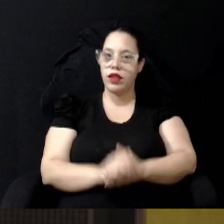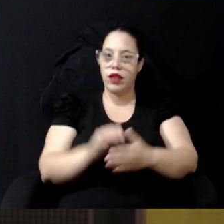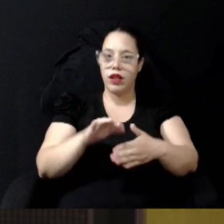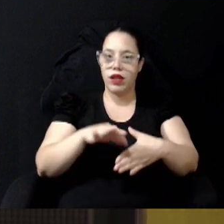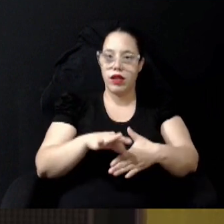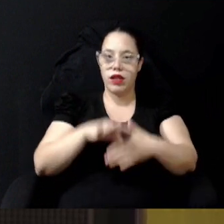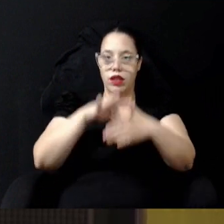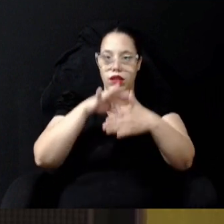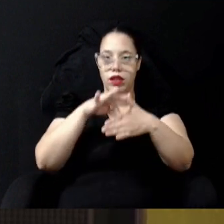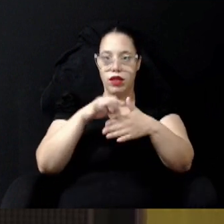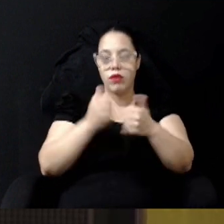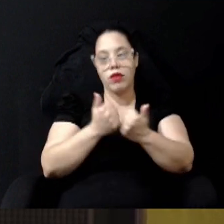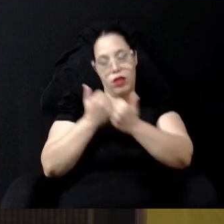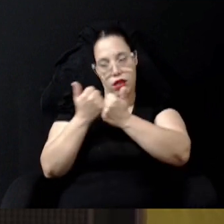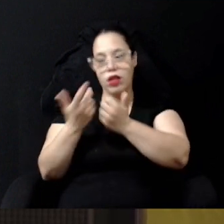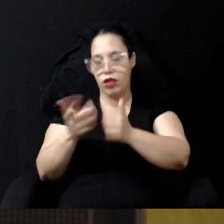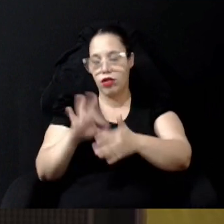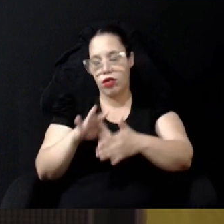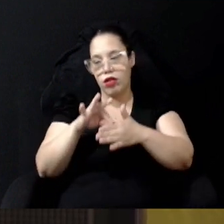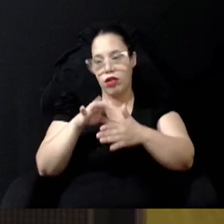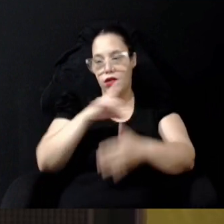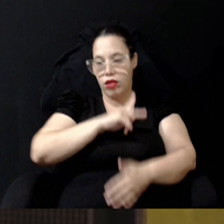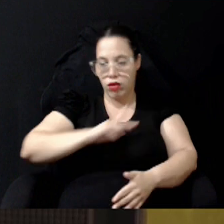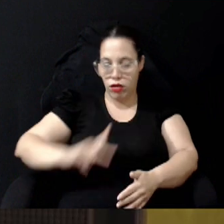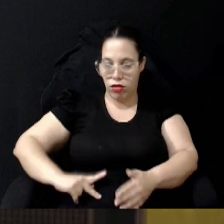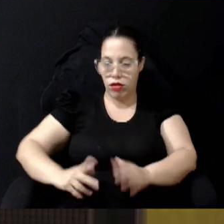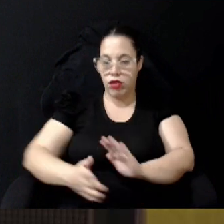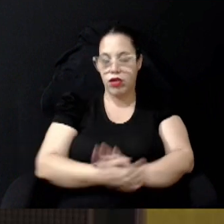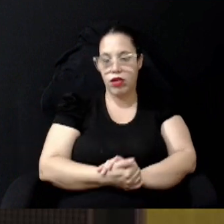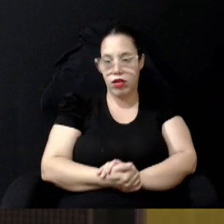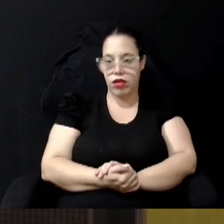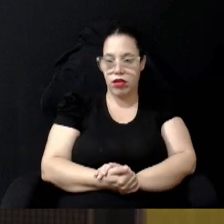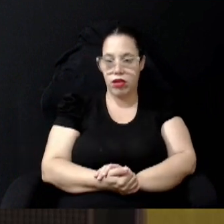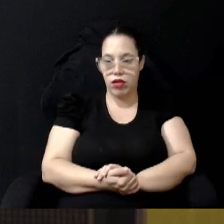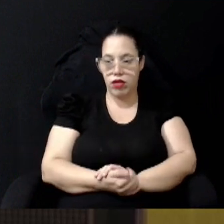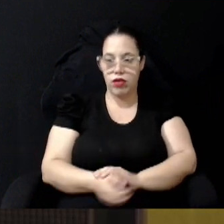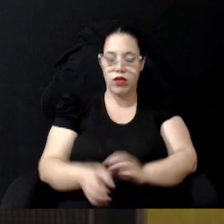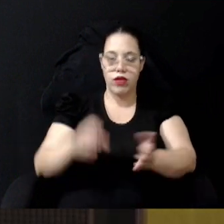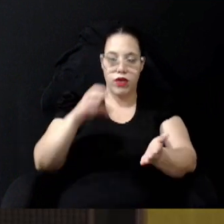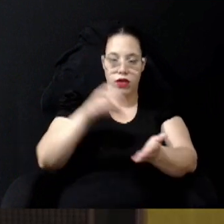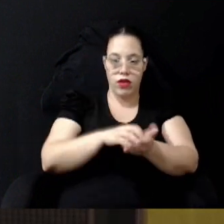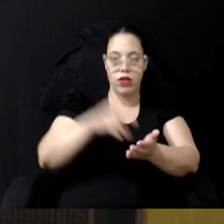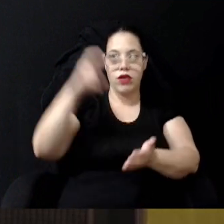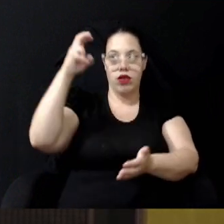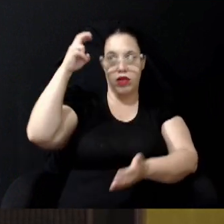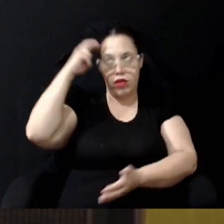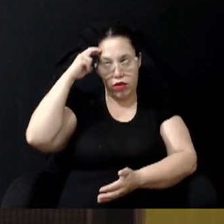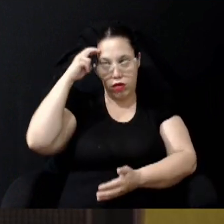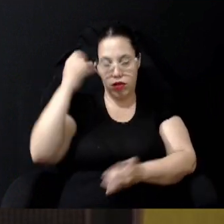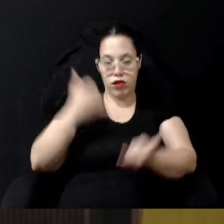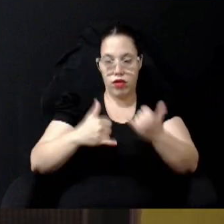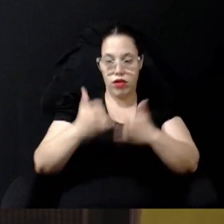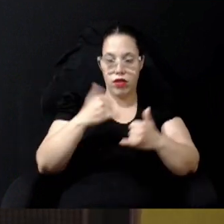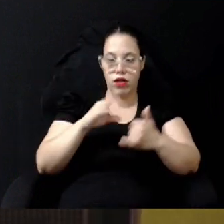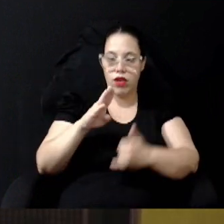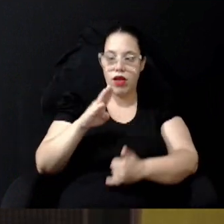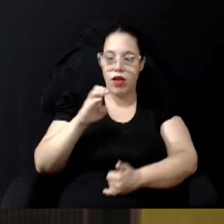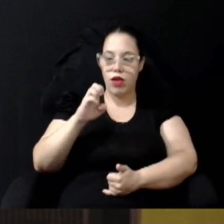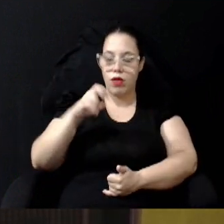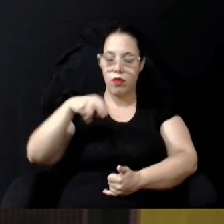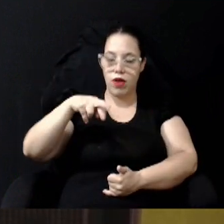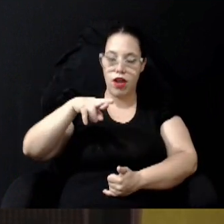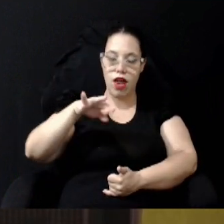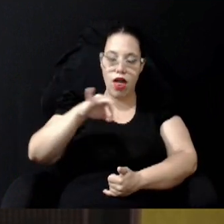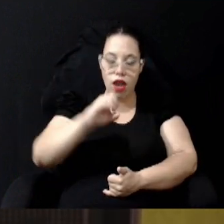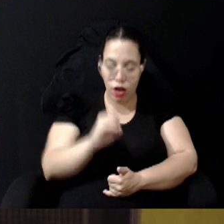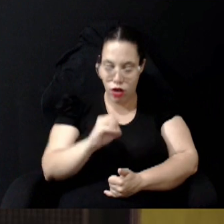foi vice-presidente do Centro Cultural Recreativo Benedito Campos Machado,